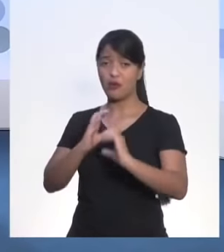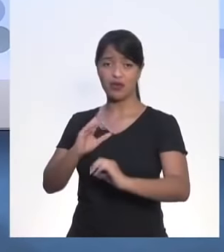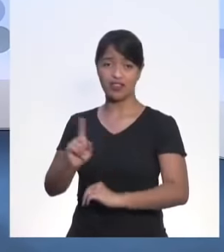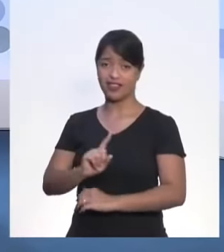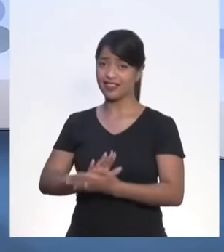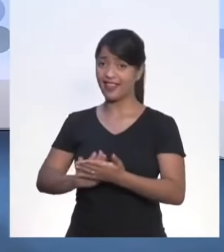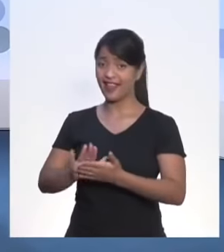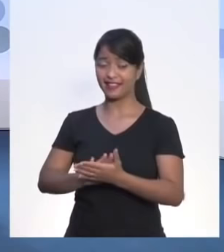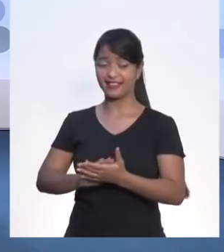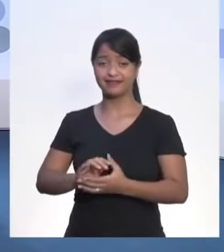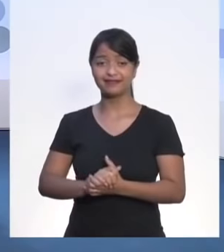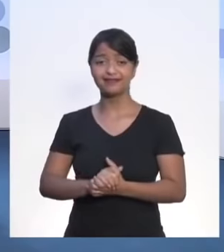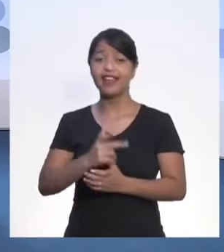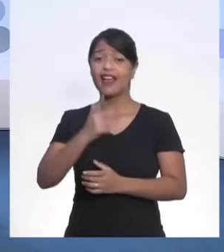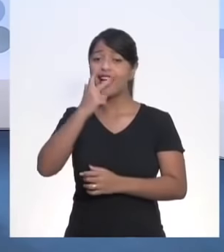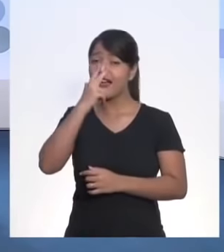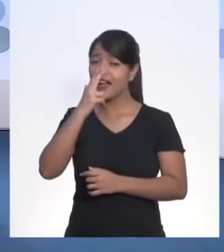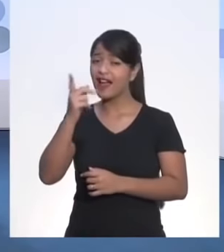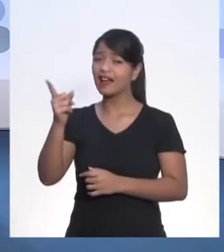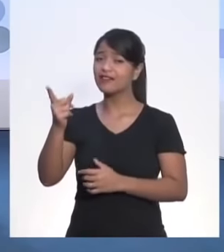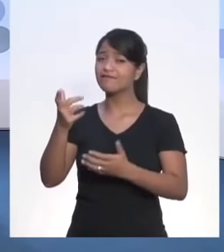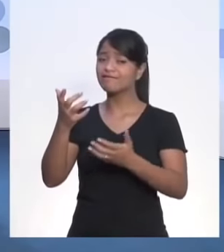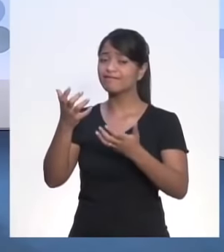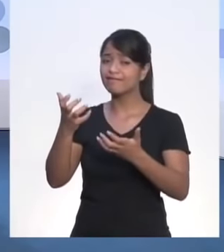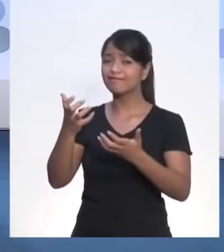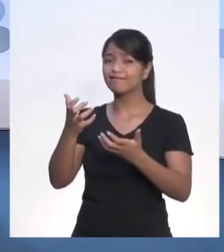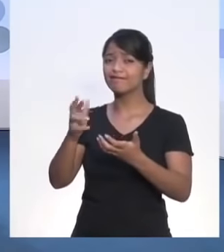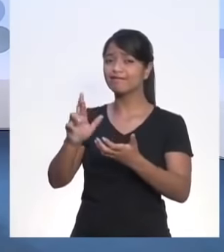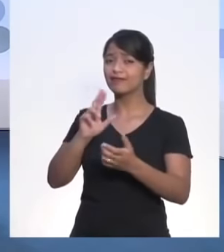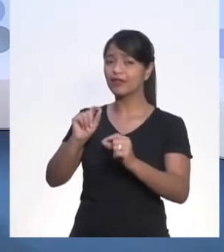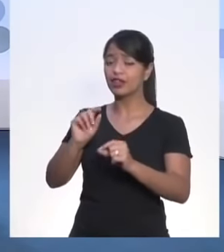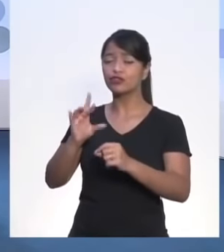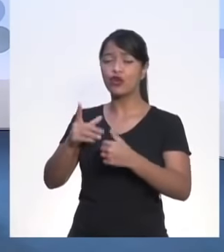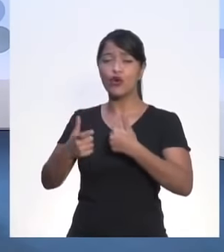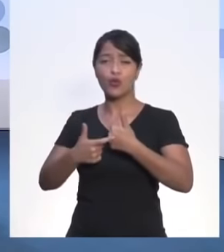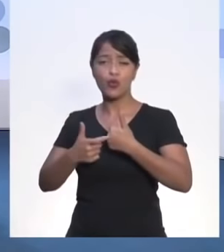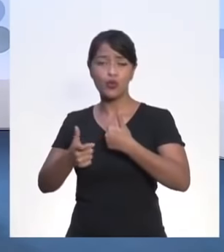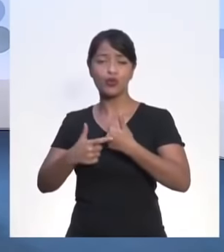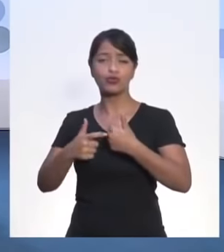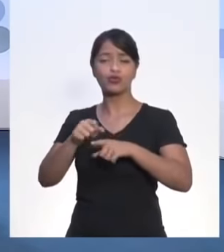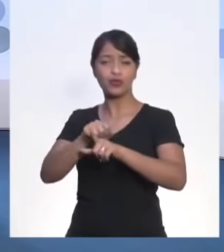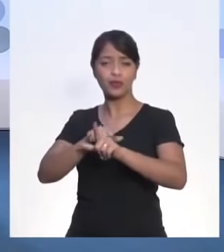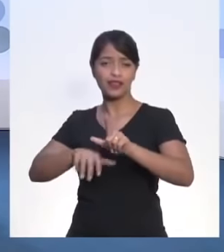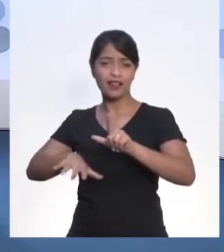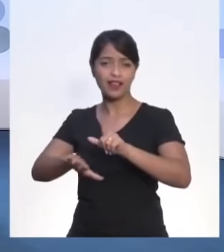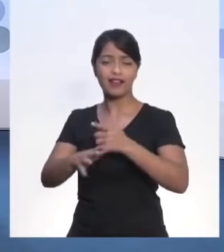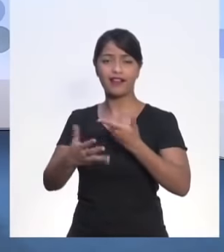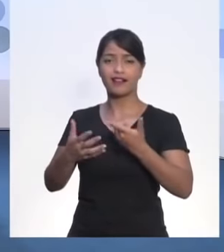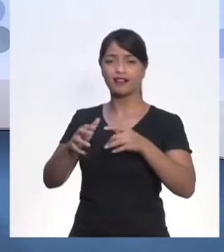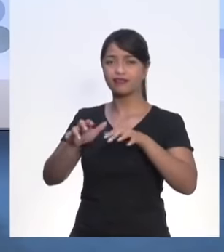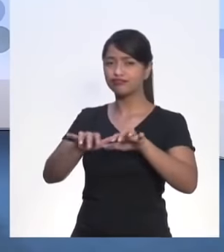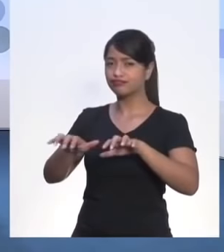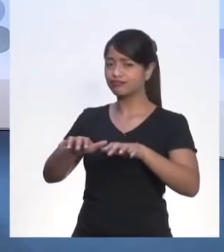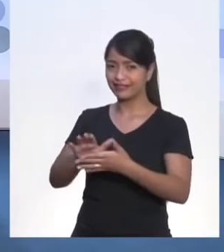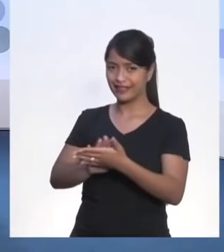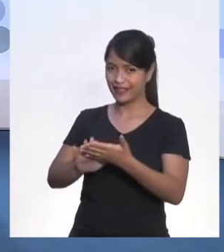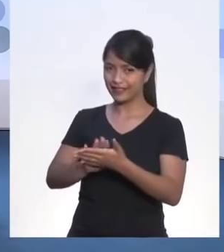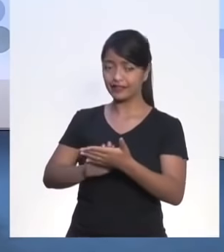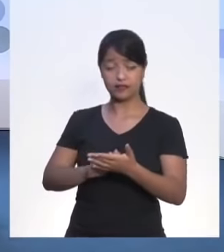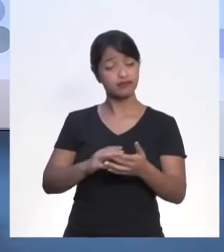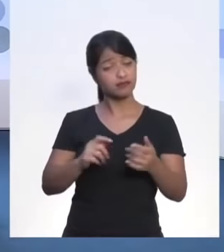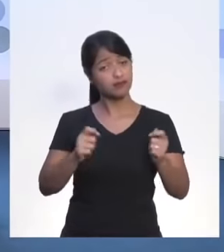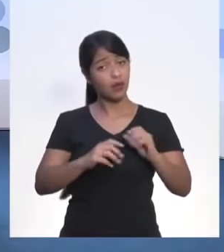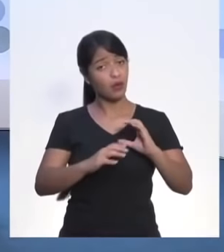quis dizer, eu não escrevo. Ele interage só curtindo, compartilhando, né? Que é uma forma de comunicação também, né? Não